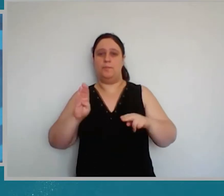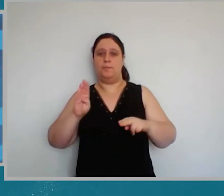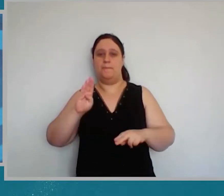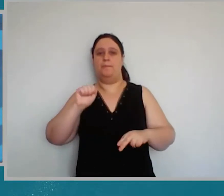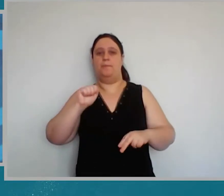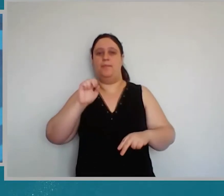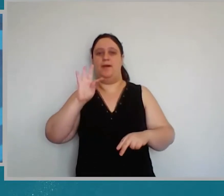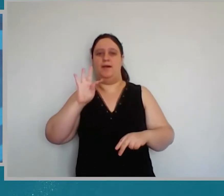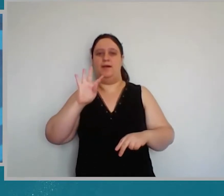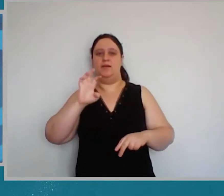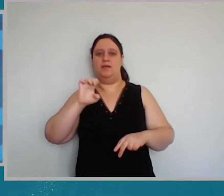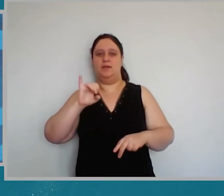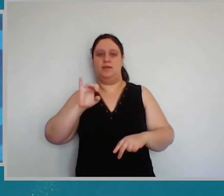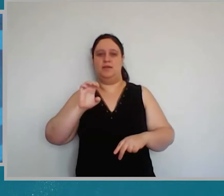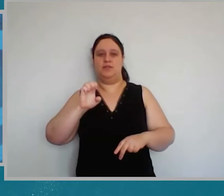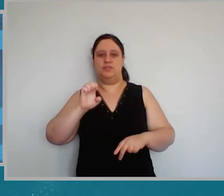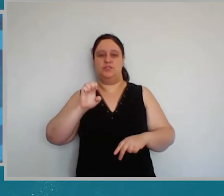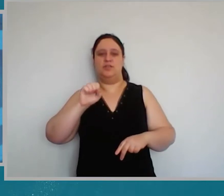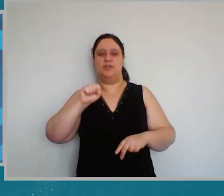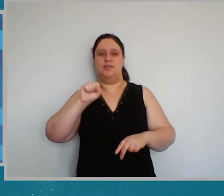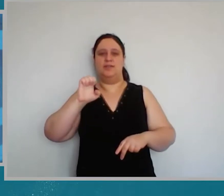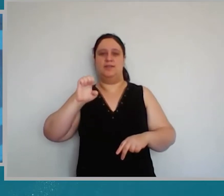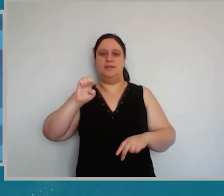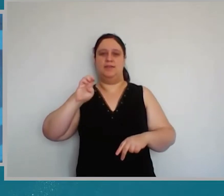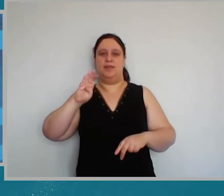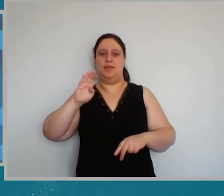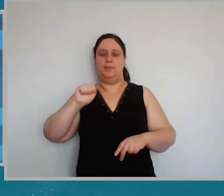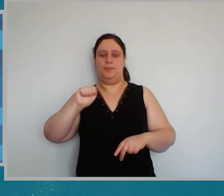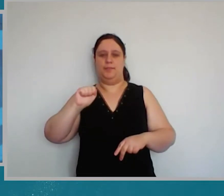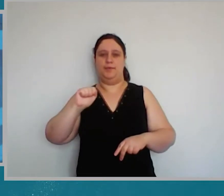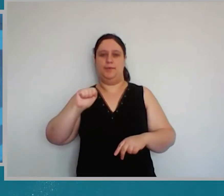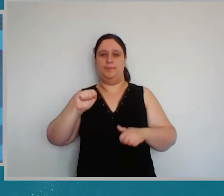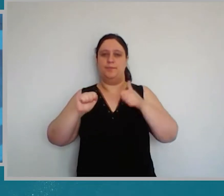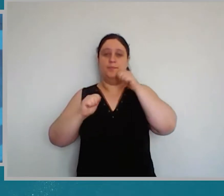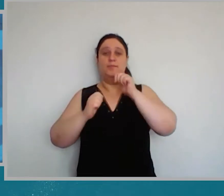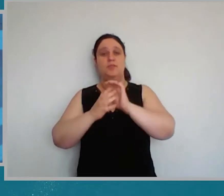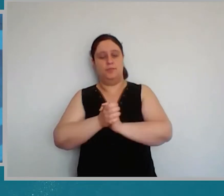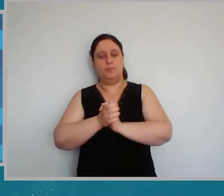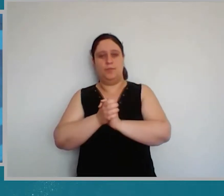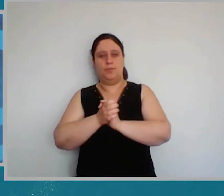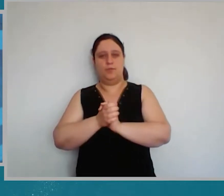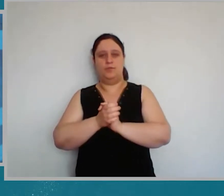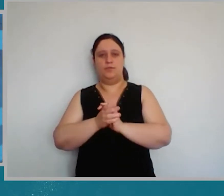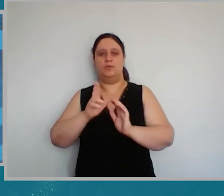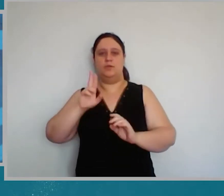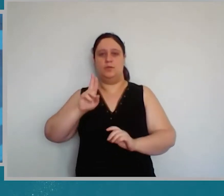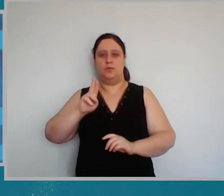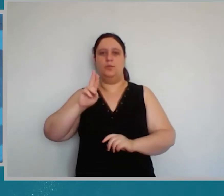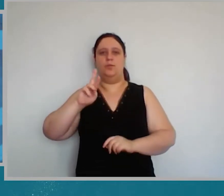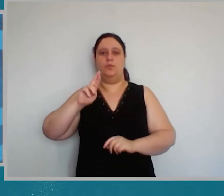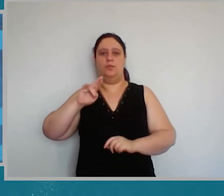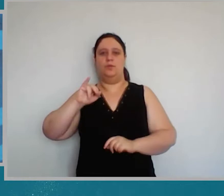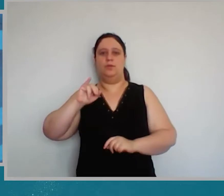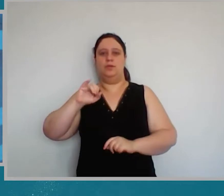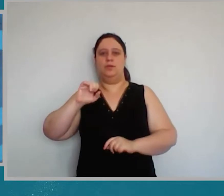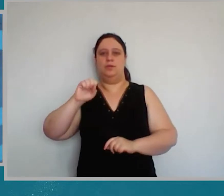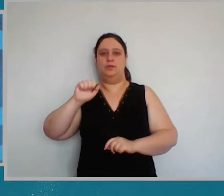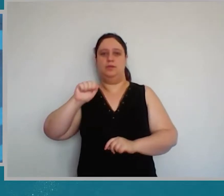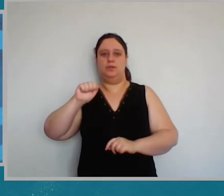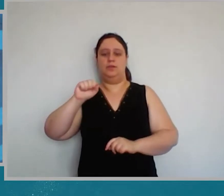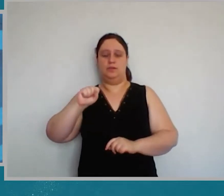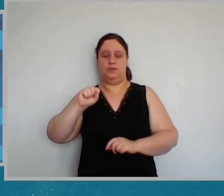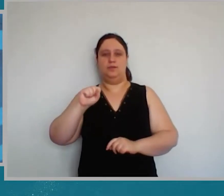era mulher de um cananeu chamado Urias, a quem